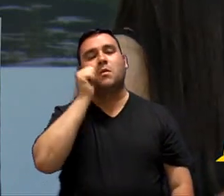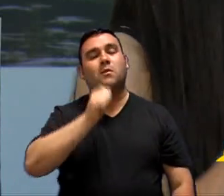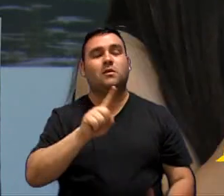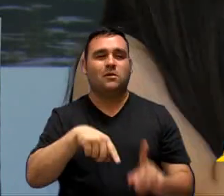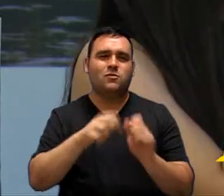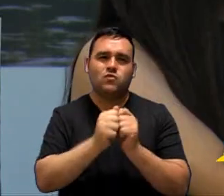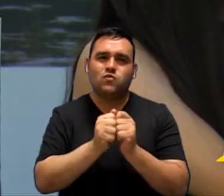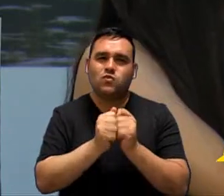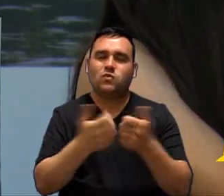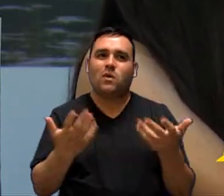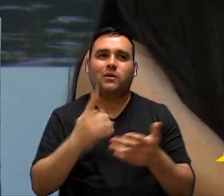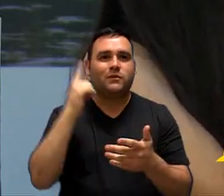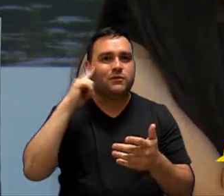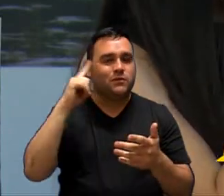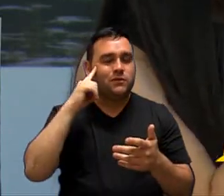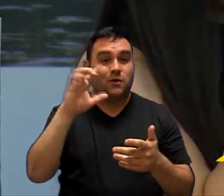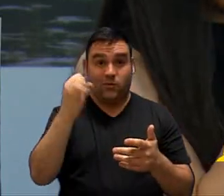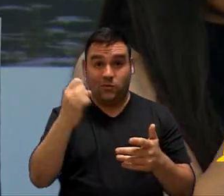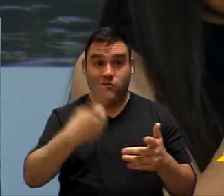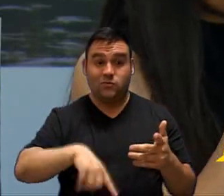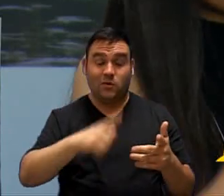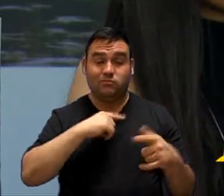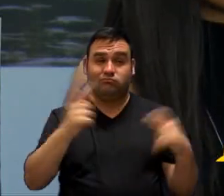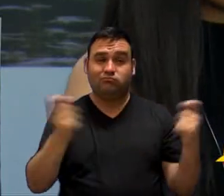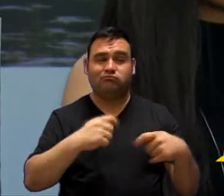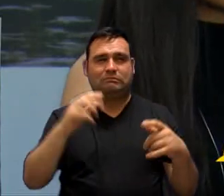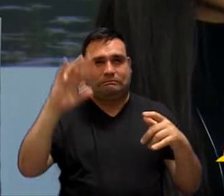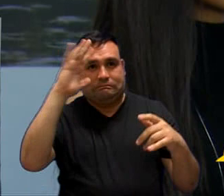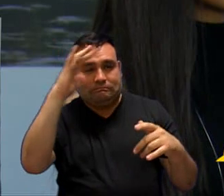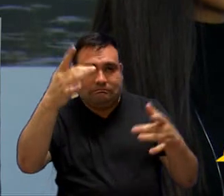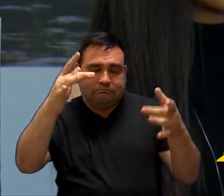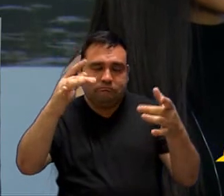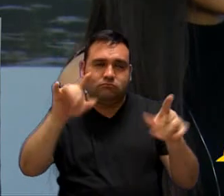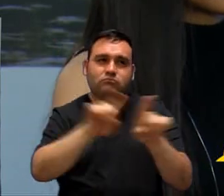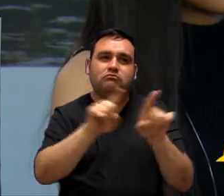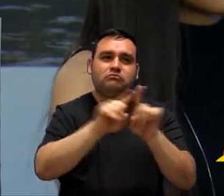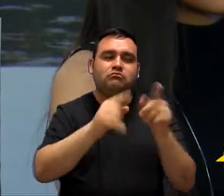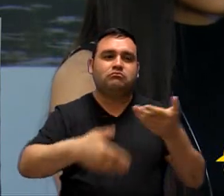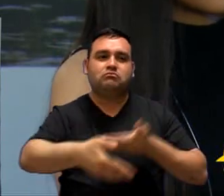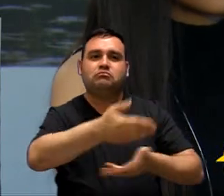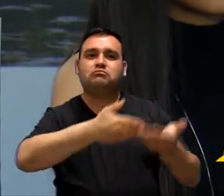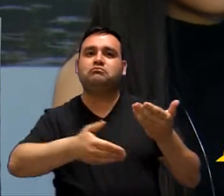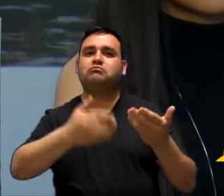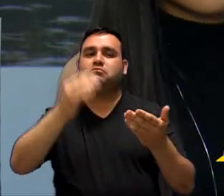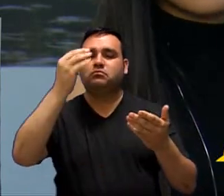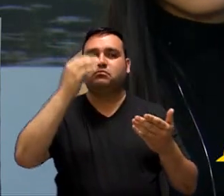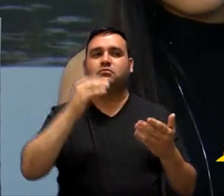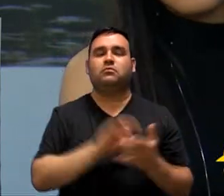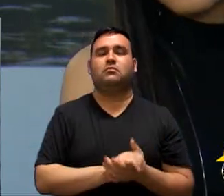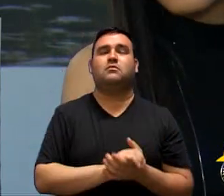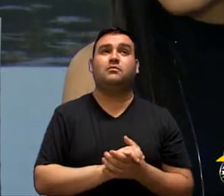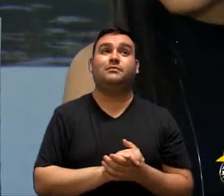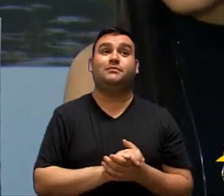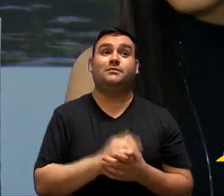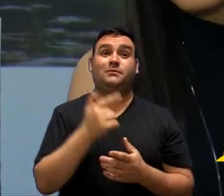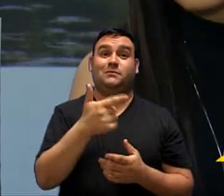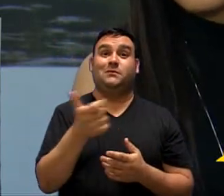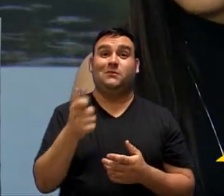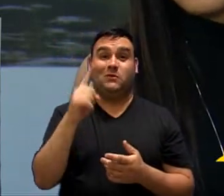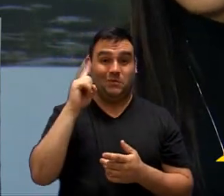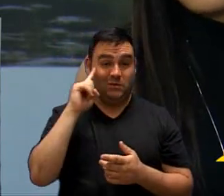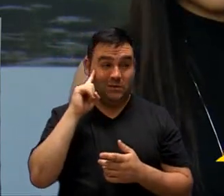ficamos juntos durante esses 8 dias, podemos compartilhar ideias, trocar conhecimentos. 21